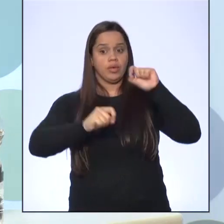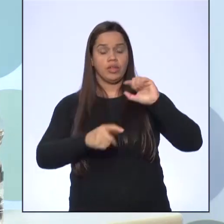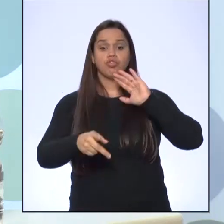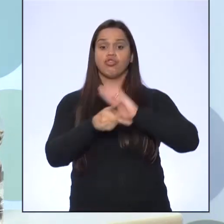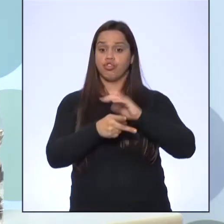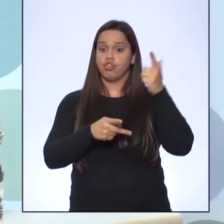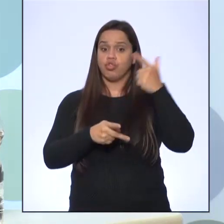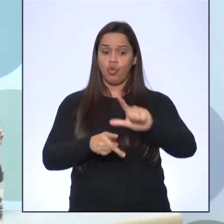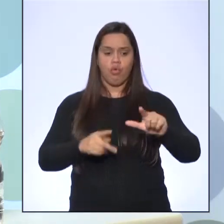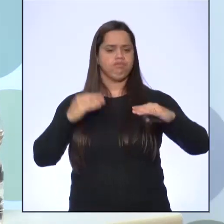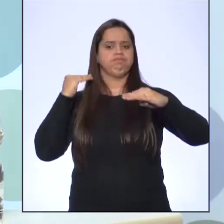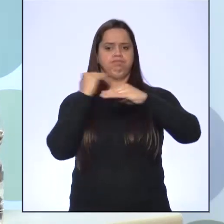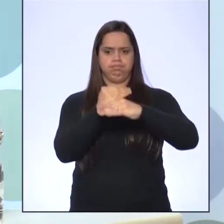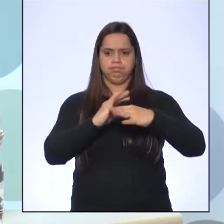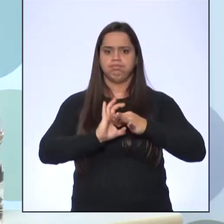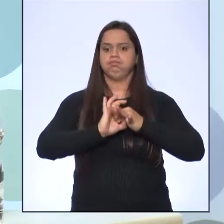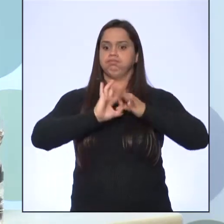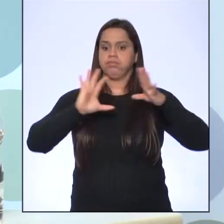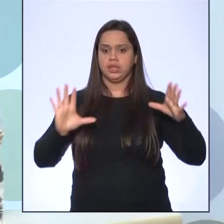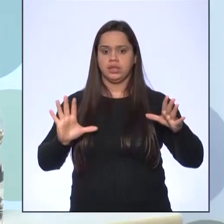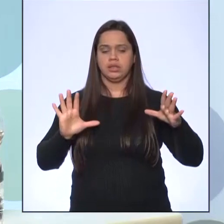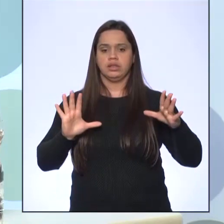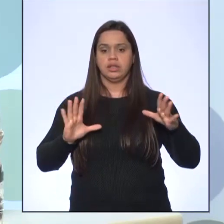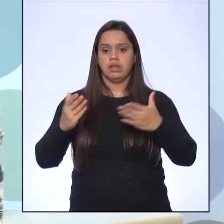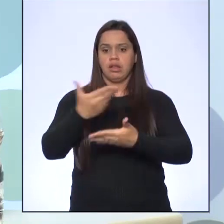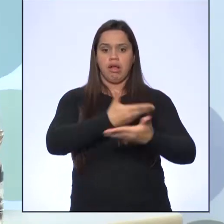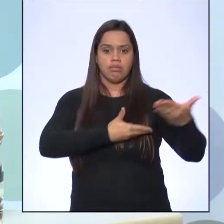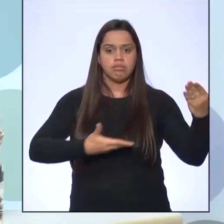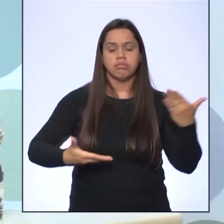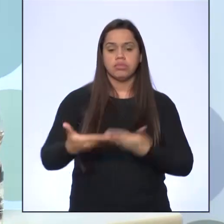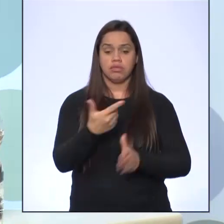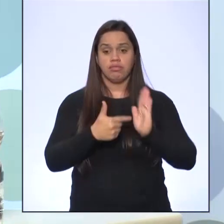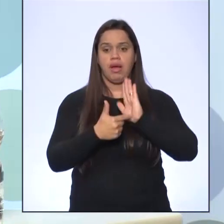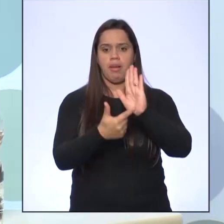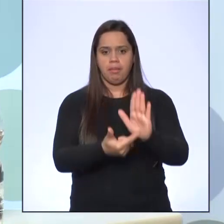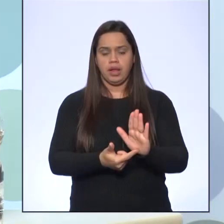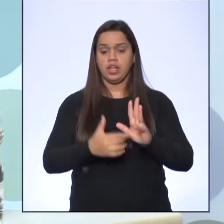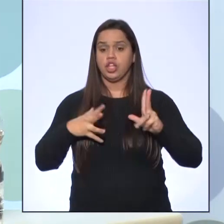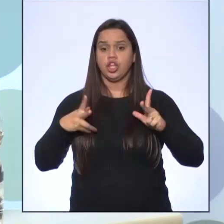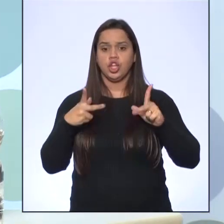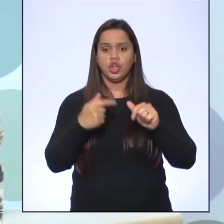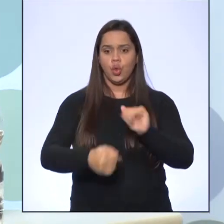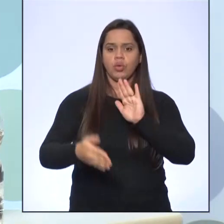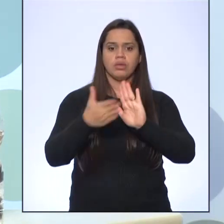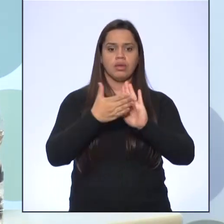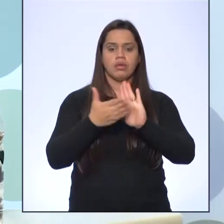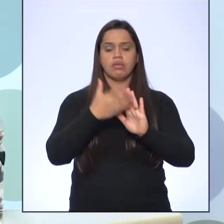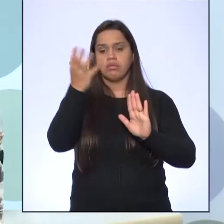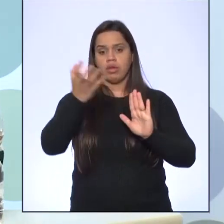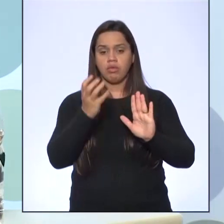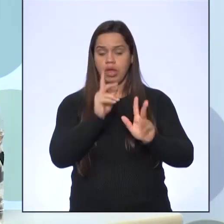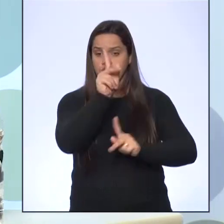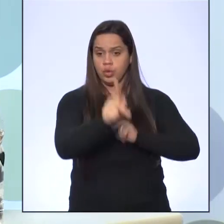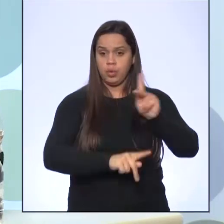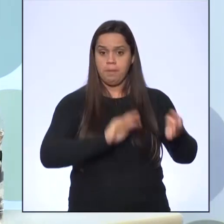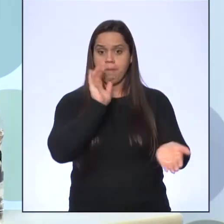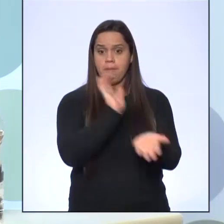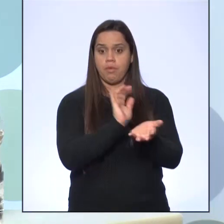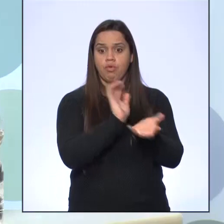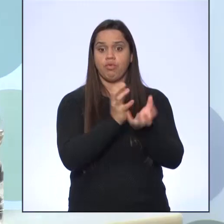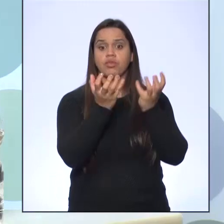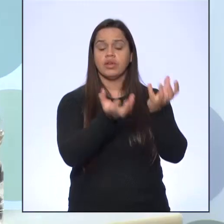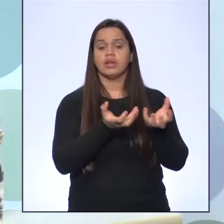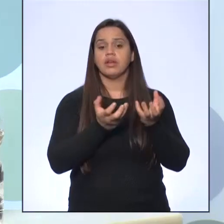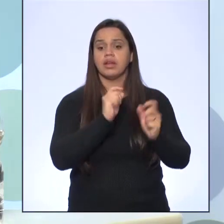liberdade, igualdade, fraternidade vão aparecer nas reivindicações desse pessoal que está se